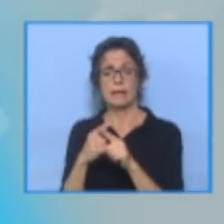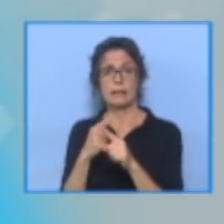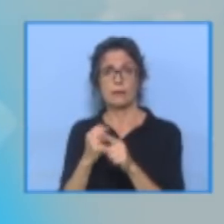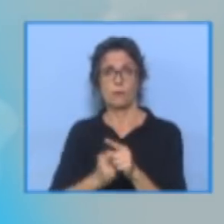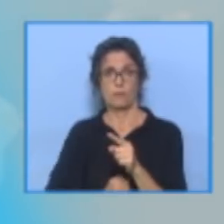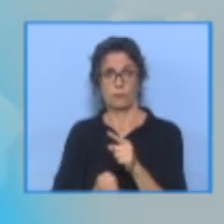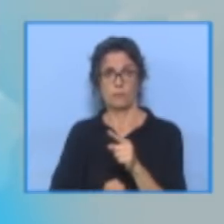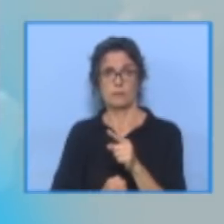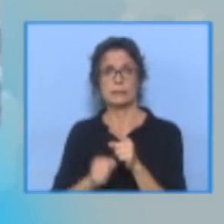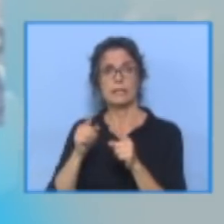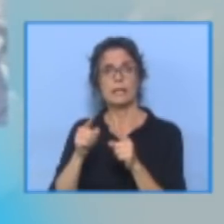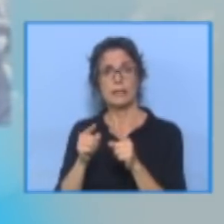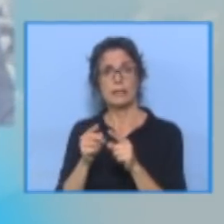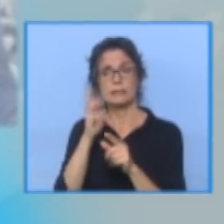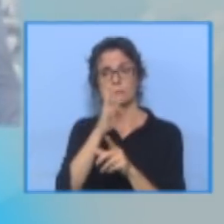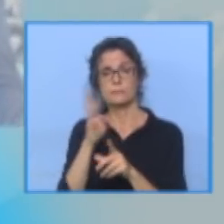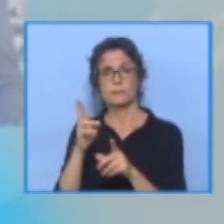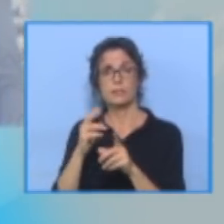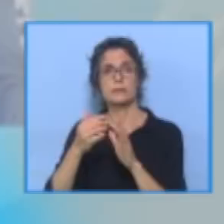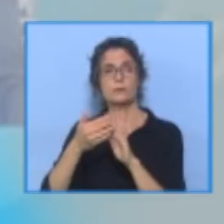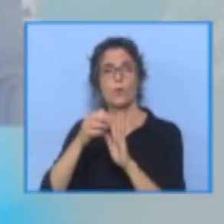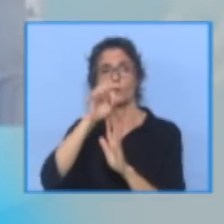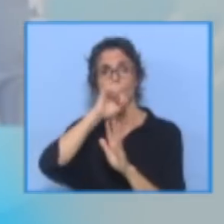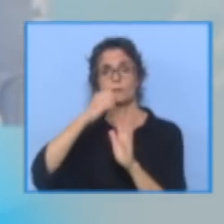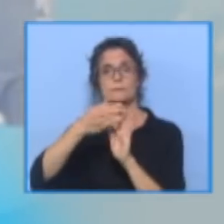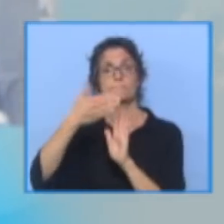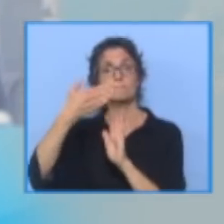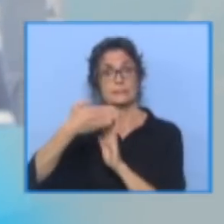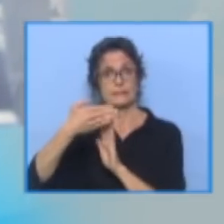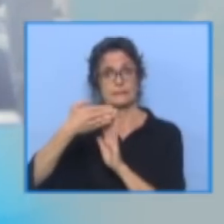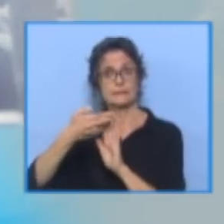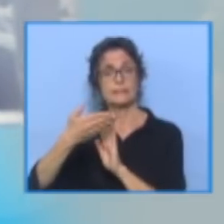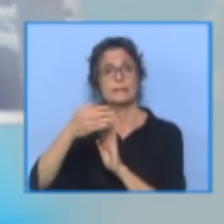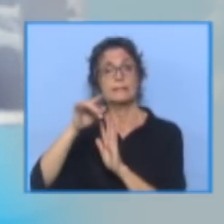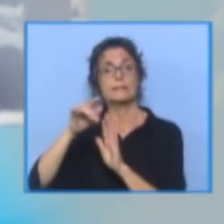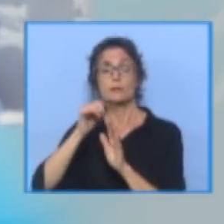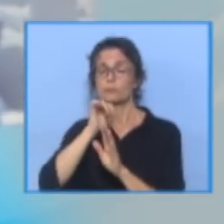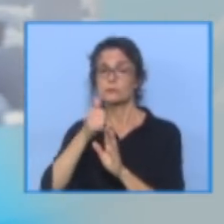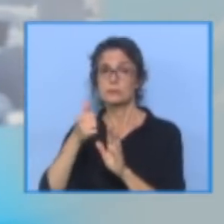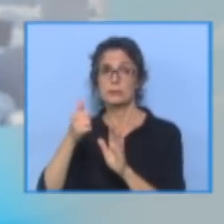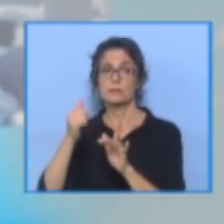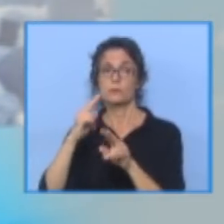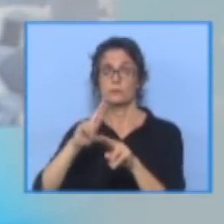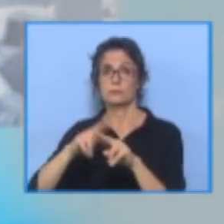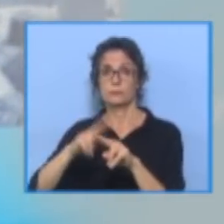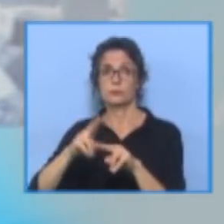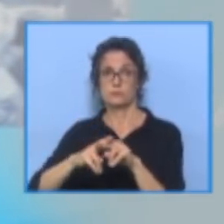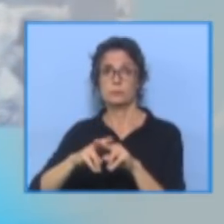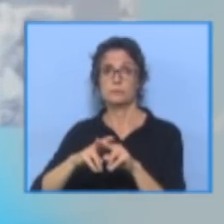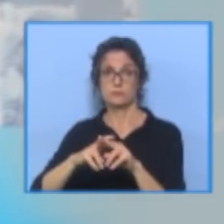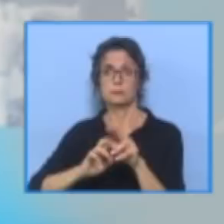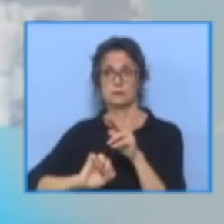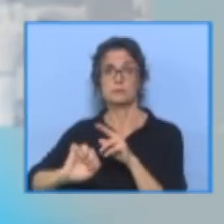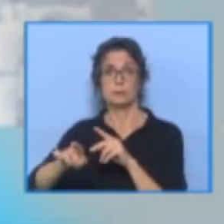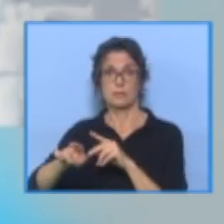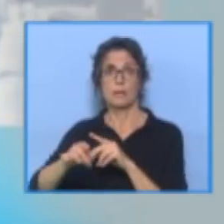e onde vão ser beatificados 7 bispos greco-católicos que morreram nas prisões romenas. Portanto, é uma visita histórica, é uma